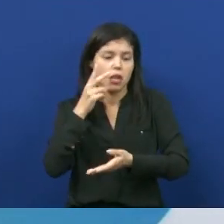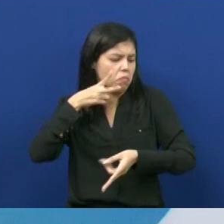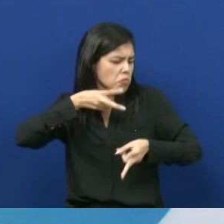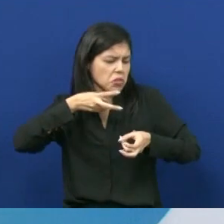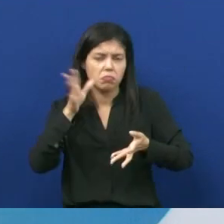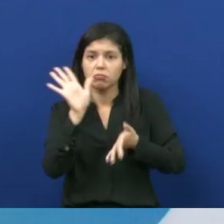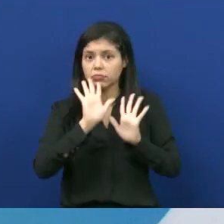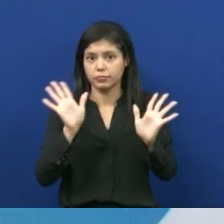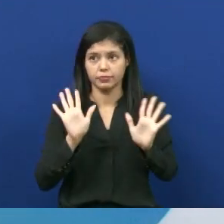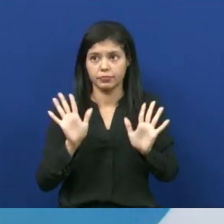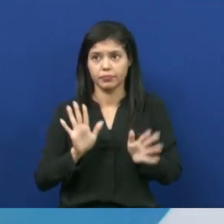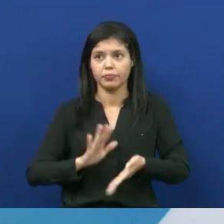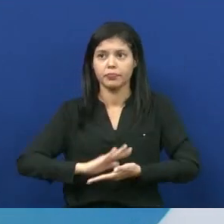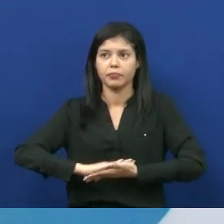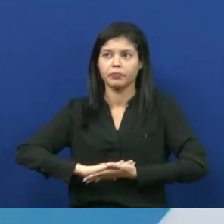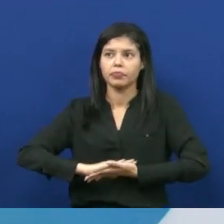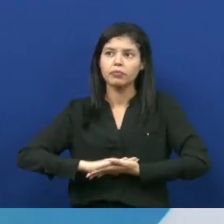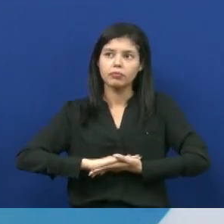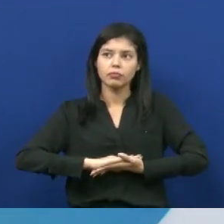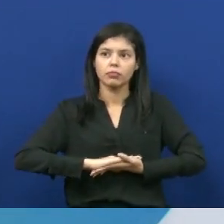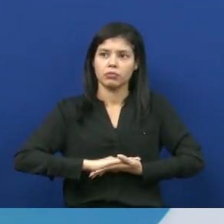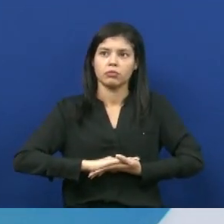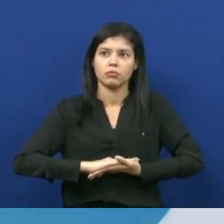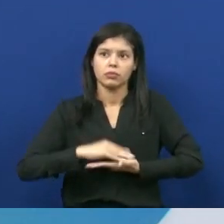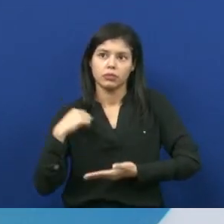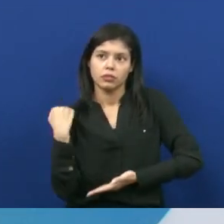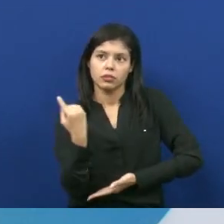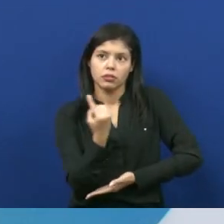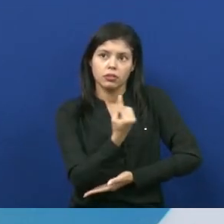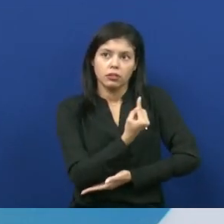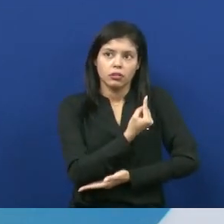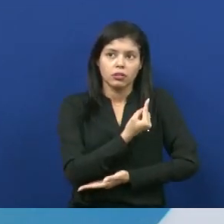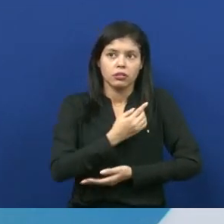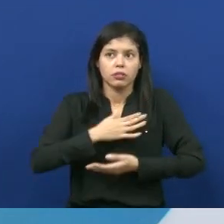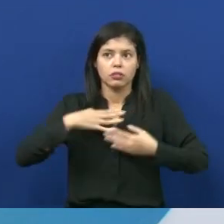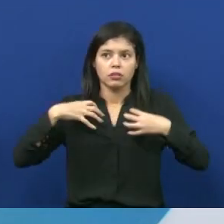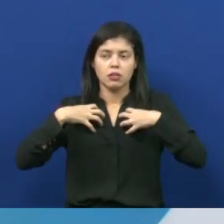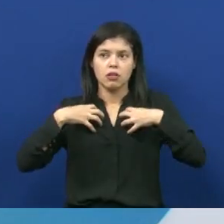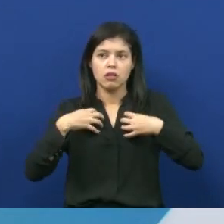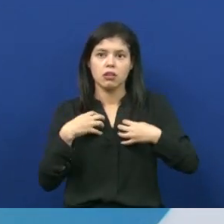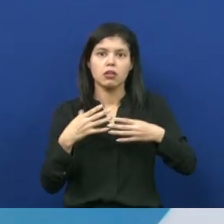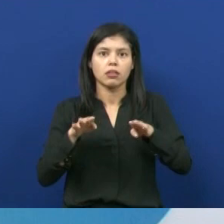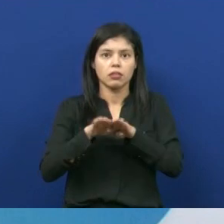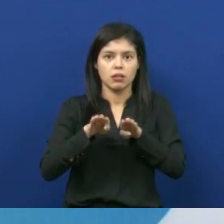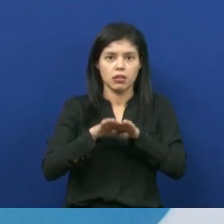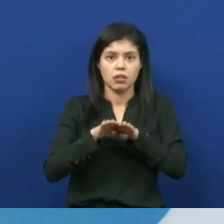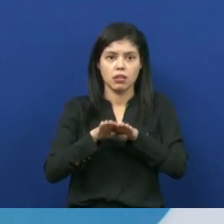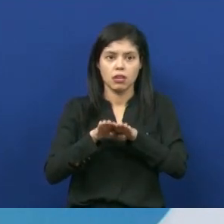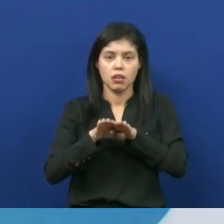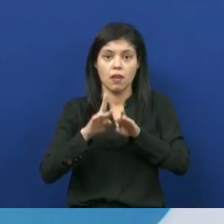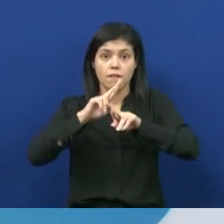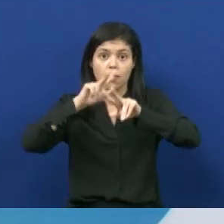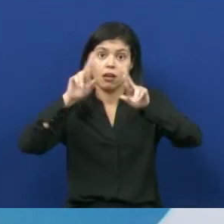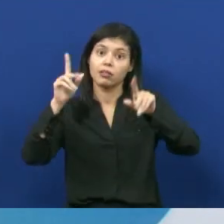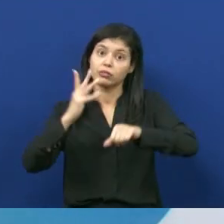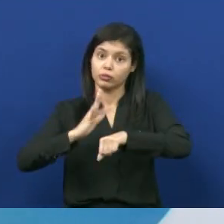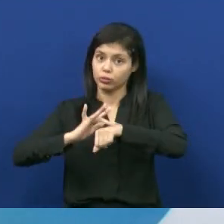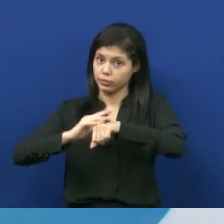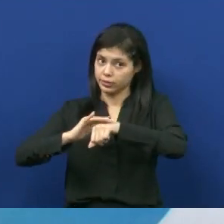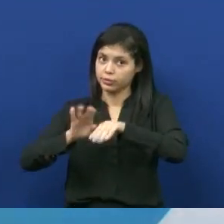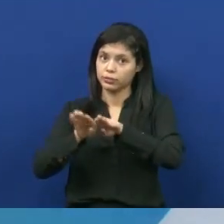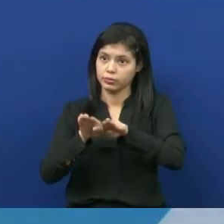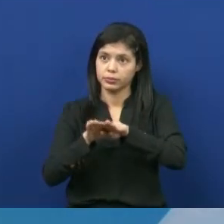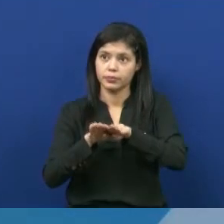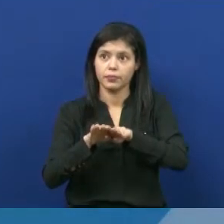gente perceba. Bom, nosso pulmão também é responsável por nos trazer diversas doenças,